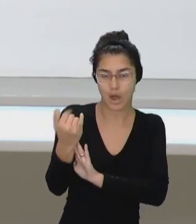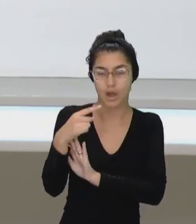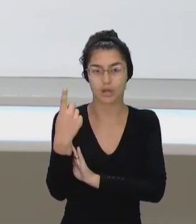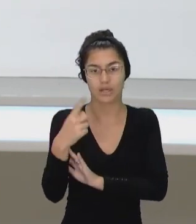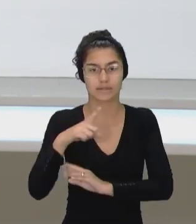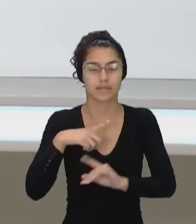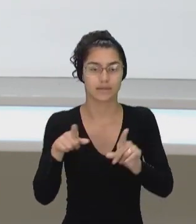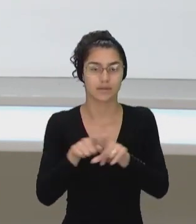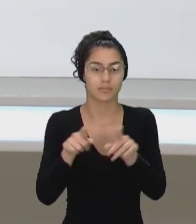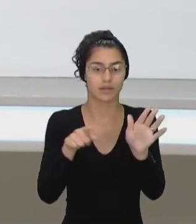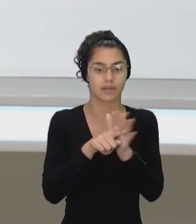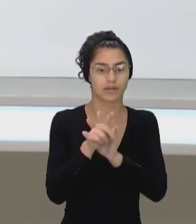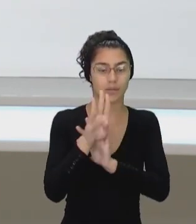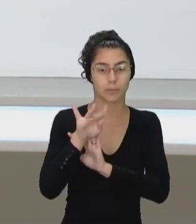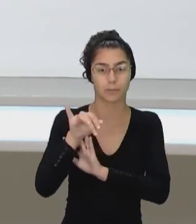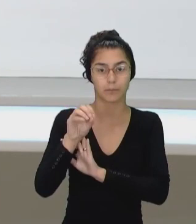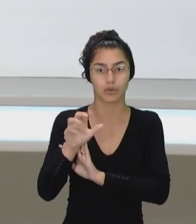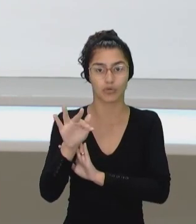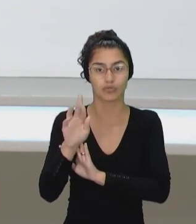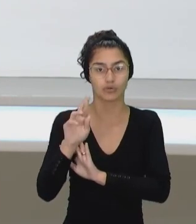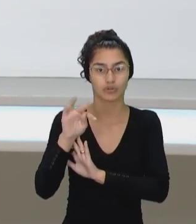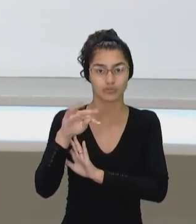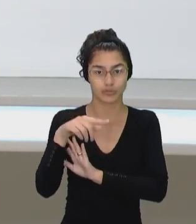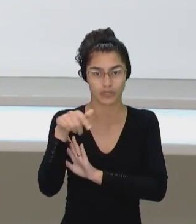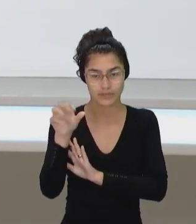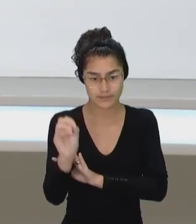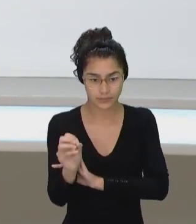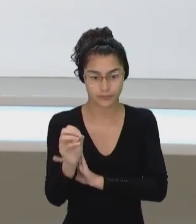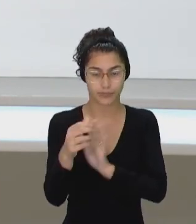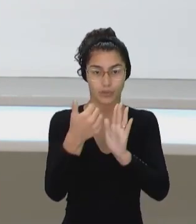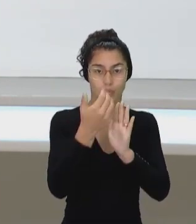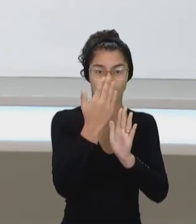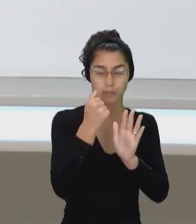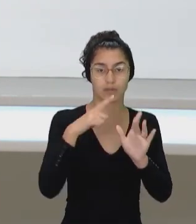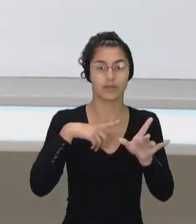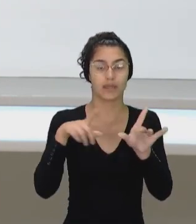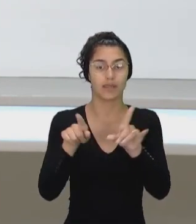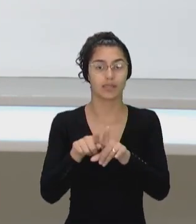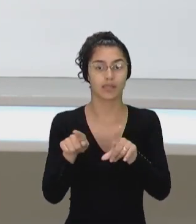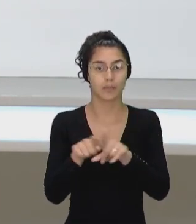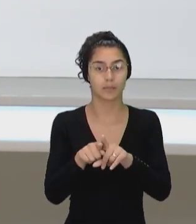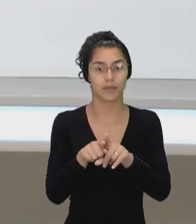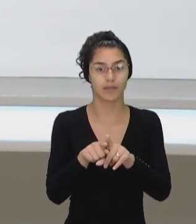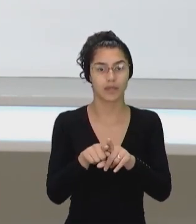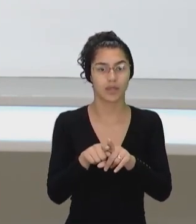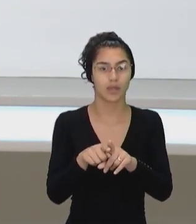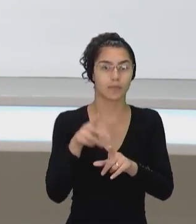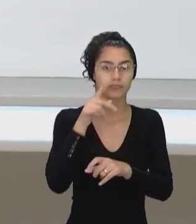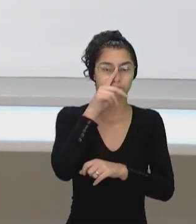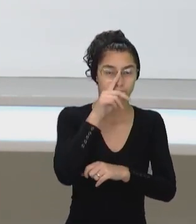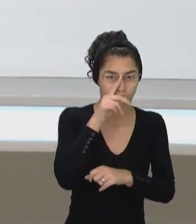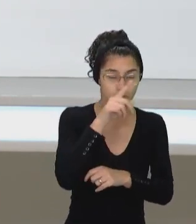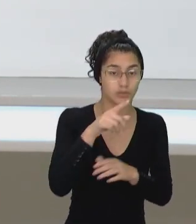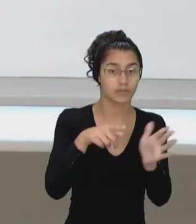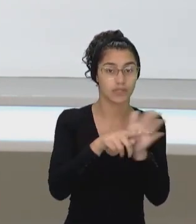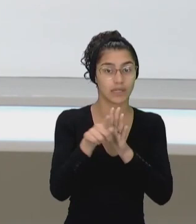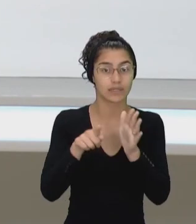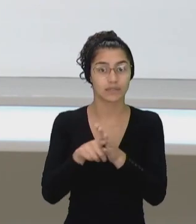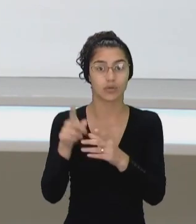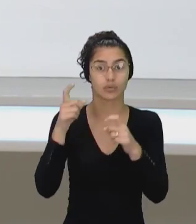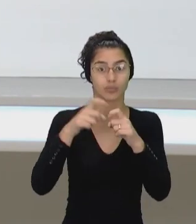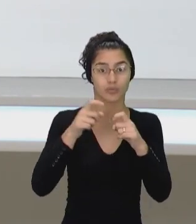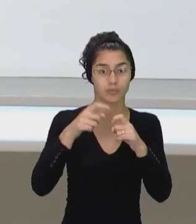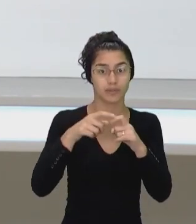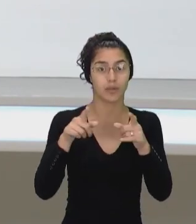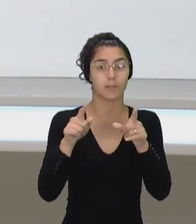gente tem a questão aí da biofortificação de alimentos, né? A gente tem também aí em quadros muito graves a questão da hospitalização,